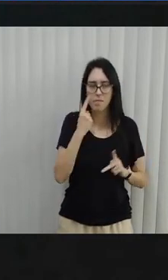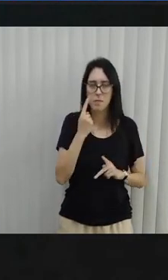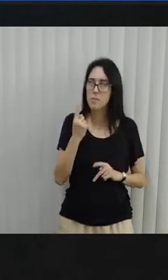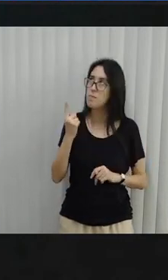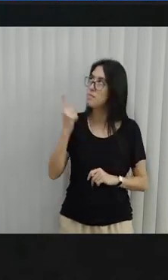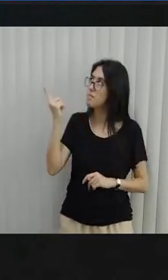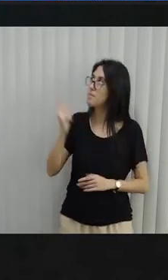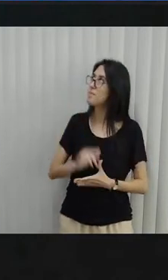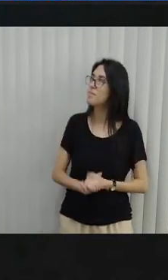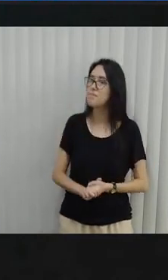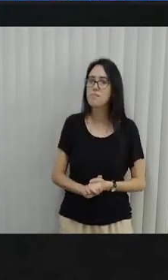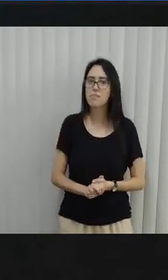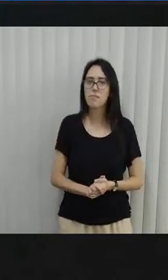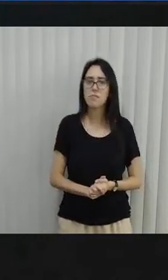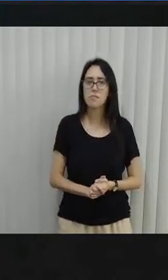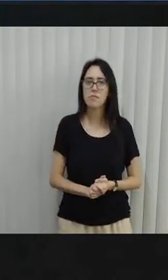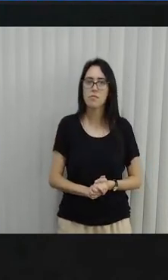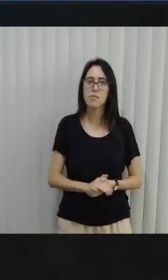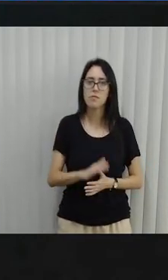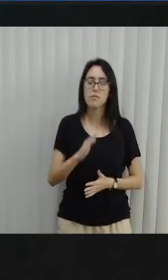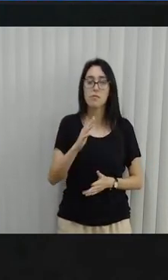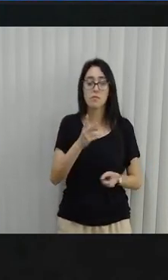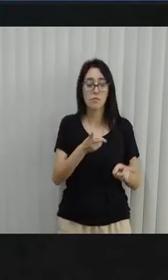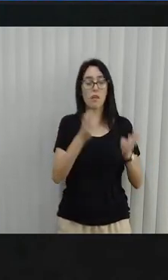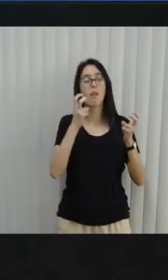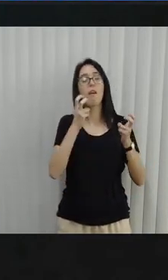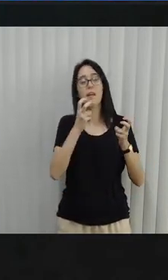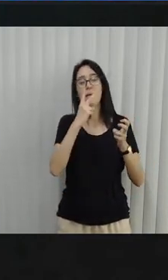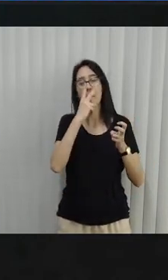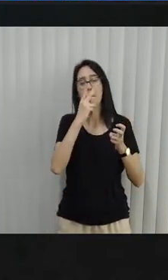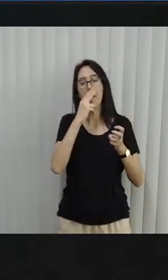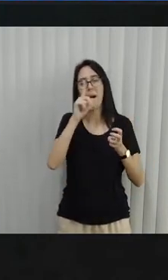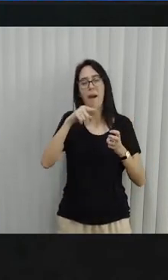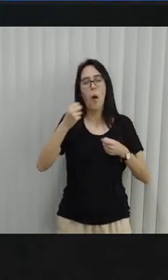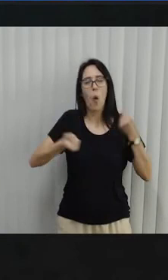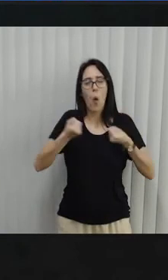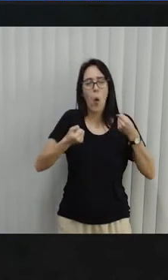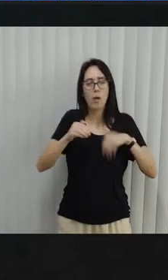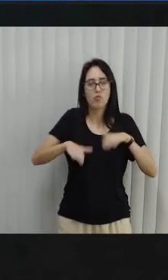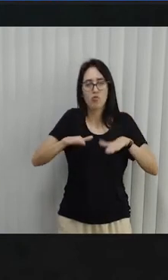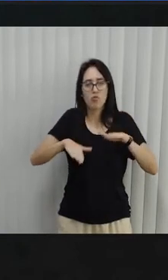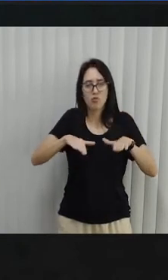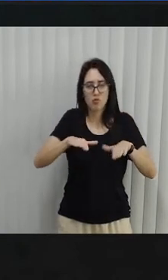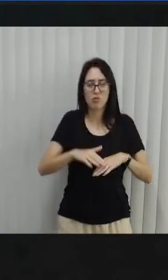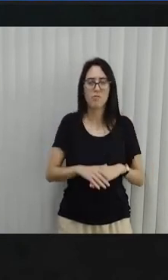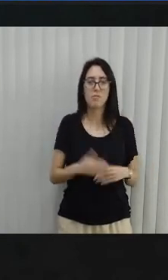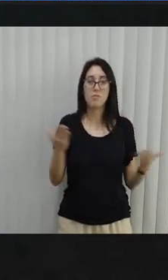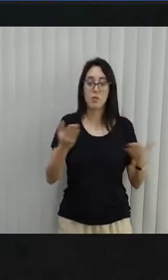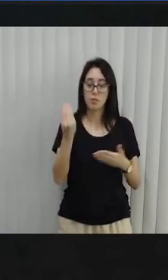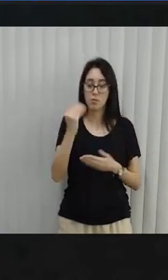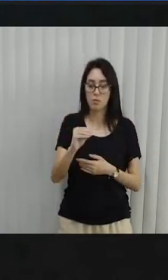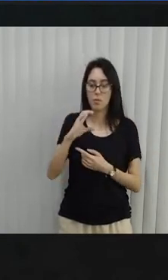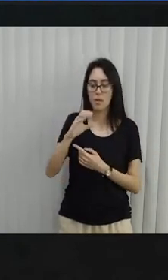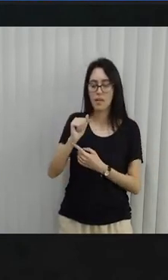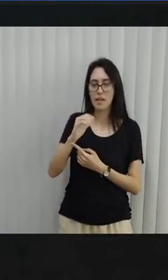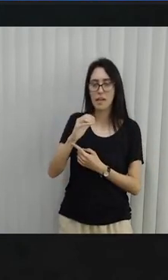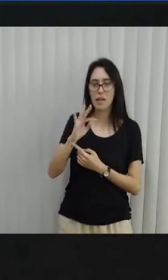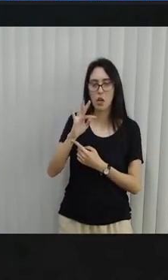a fantasia e dá a impressão já que ele tá correndo, certo? Vamos colocar o cacto para a gente pular, pode